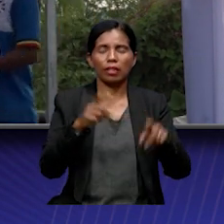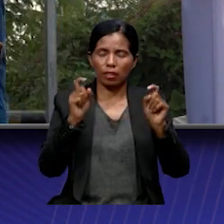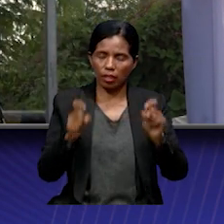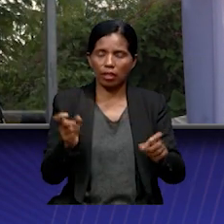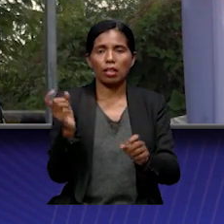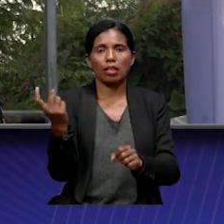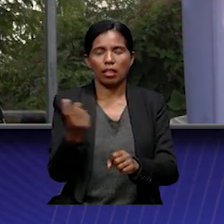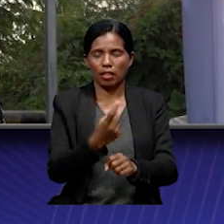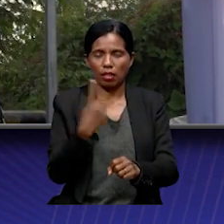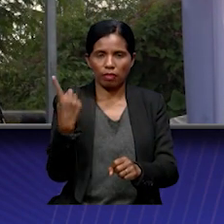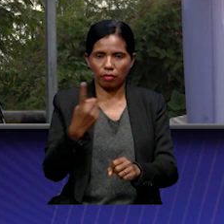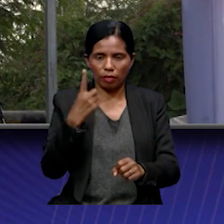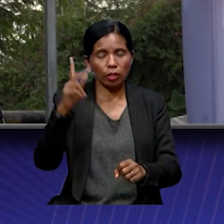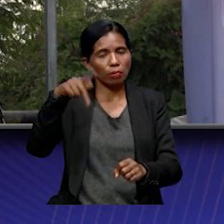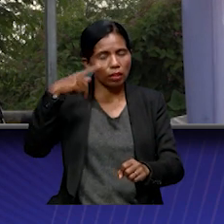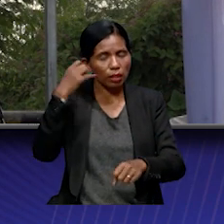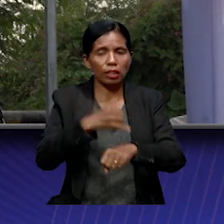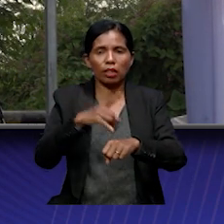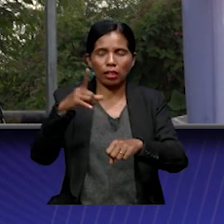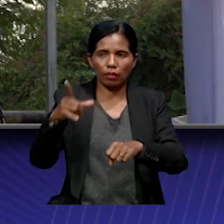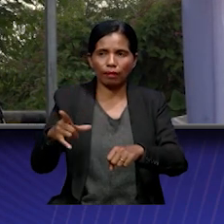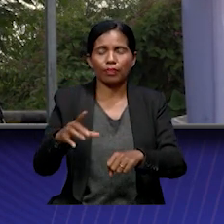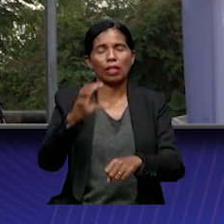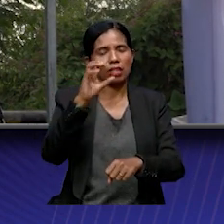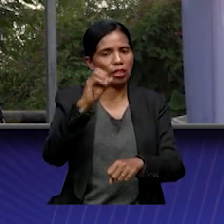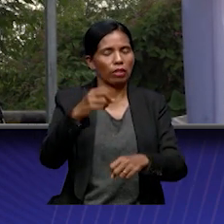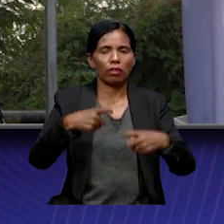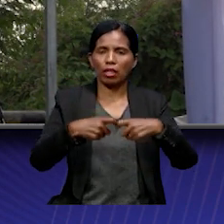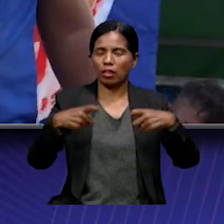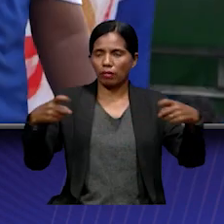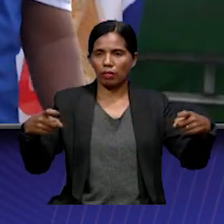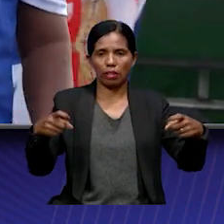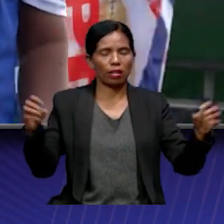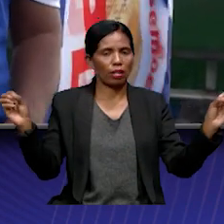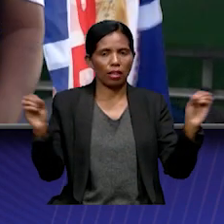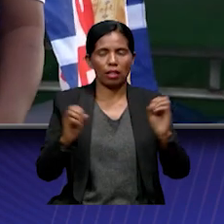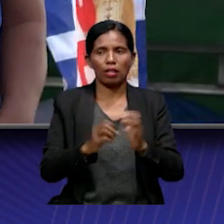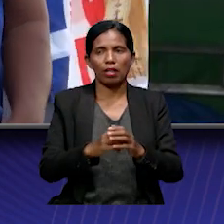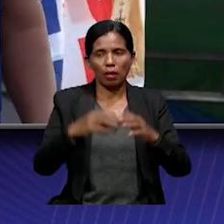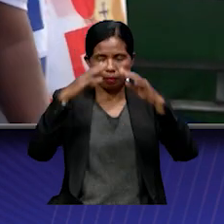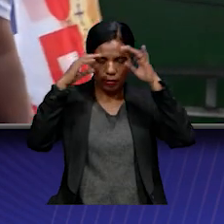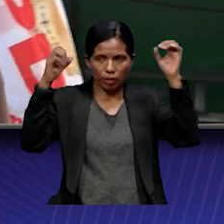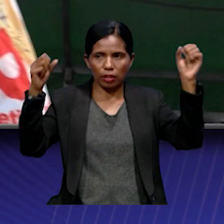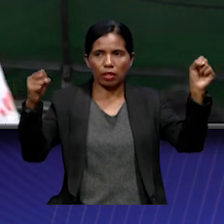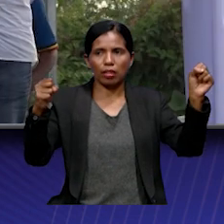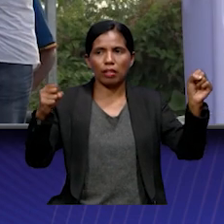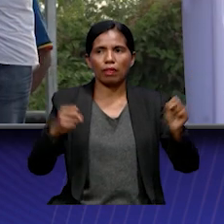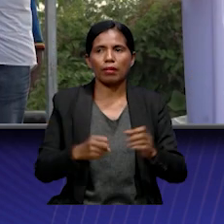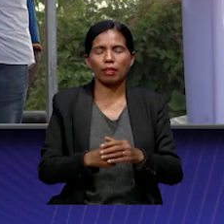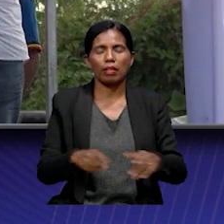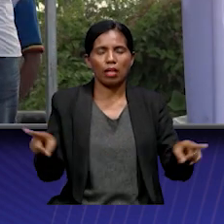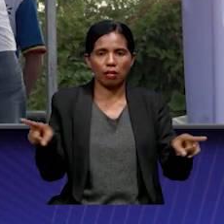politika internasional ida ne beke dera zero inimigo e non bloco presidente da republica